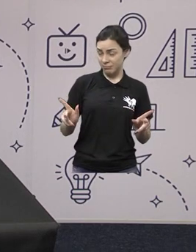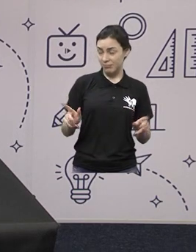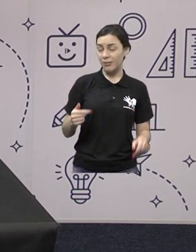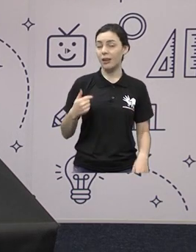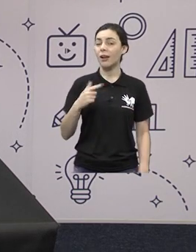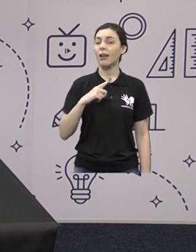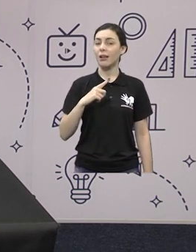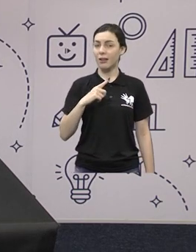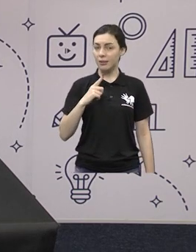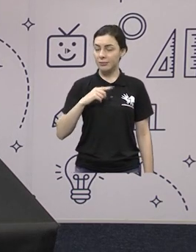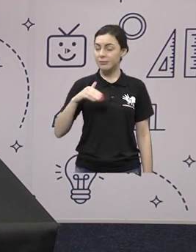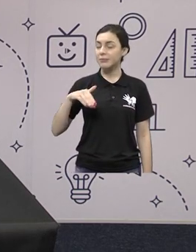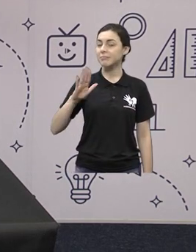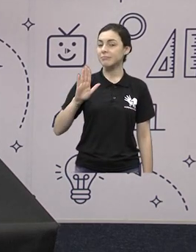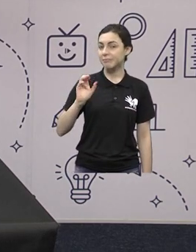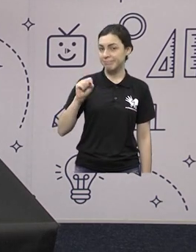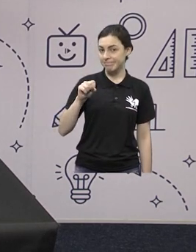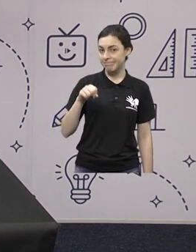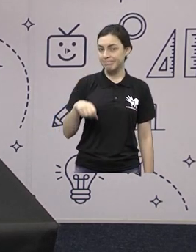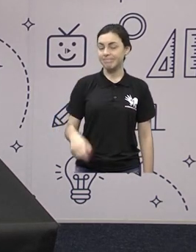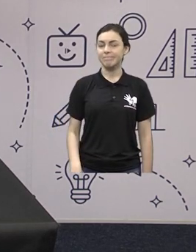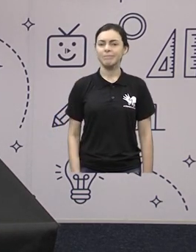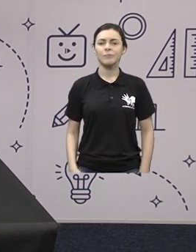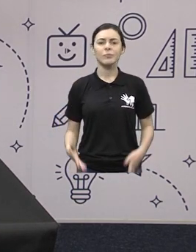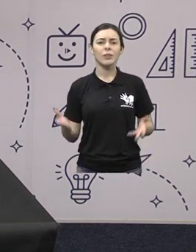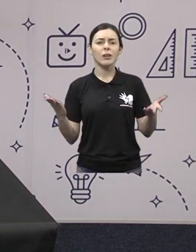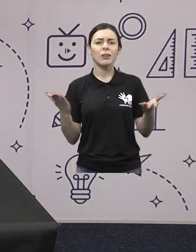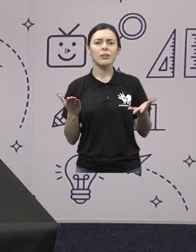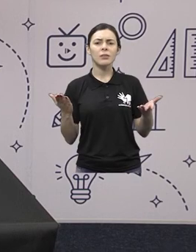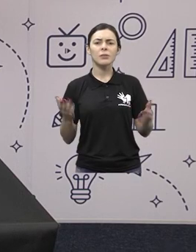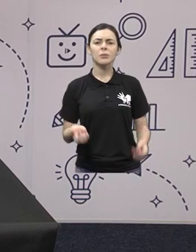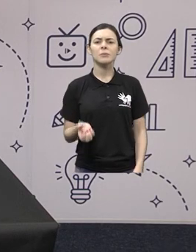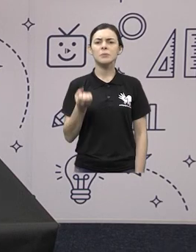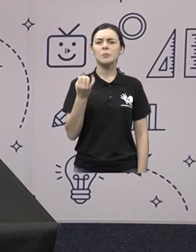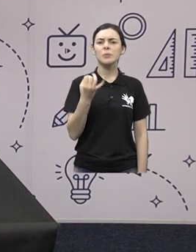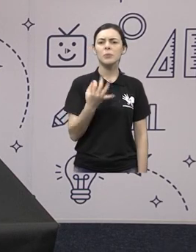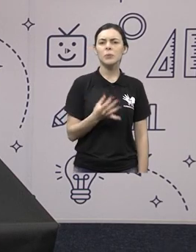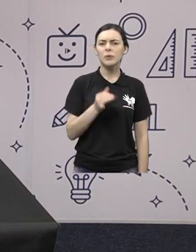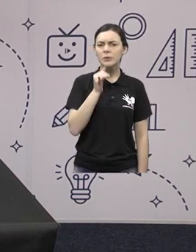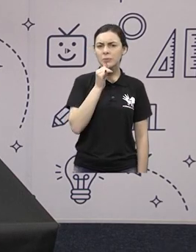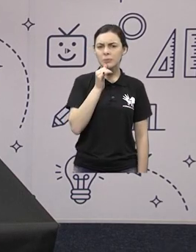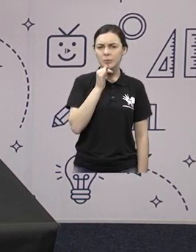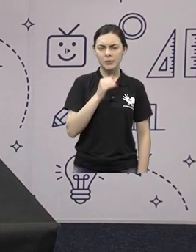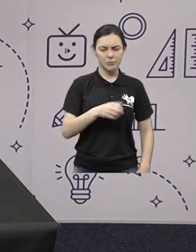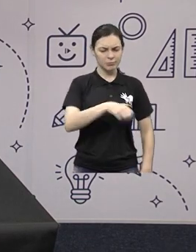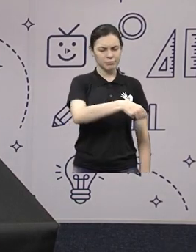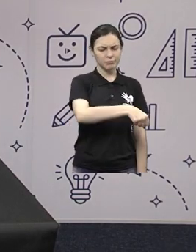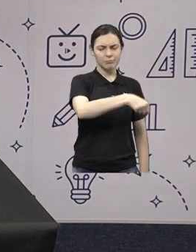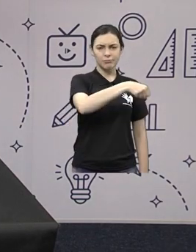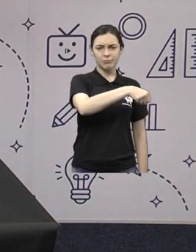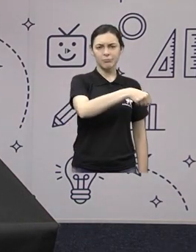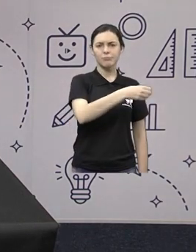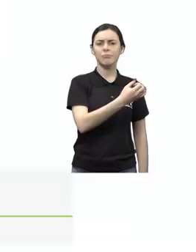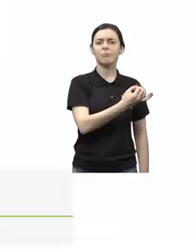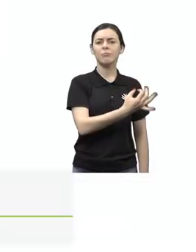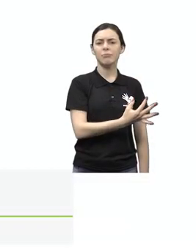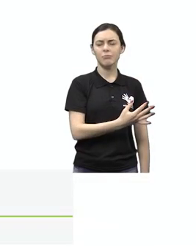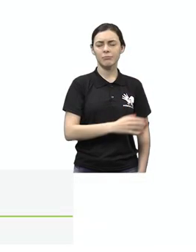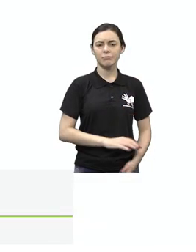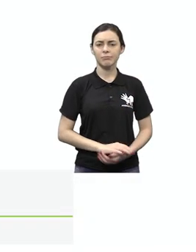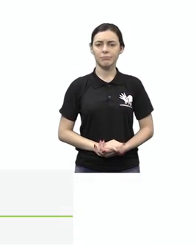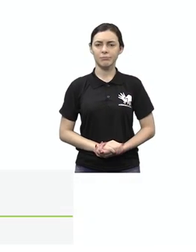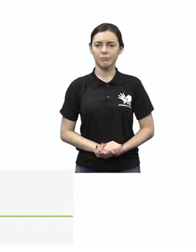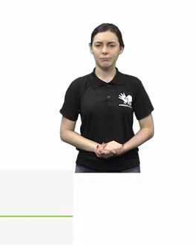professora Márcia colocou mais uma possibilidade aqui. E agora, quantos ovos tem na primeira